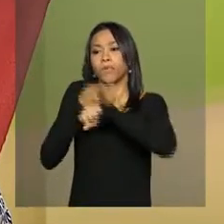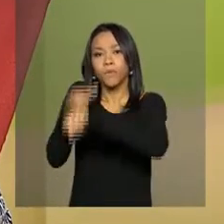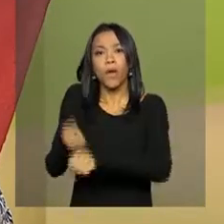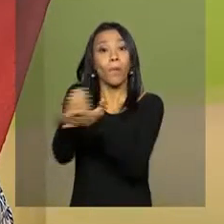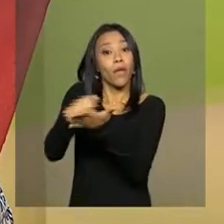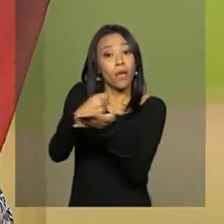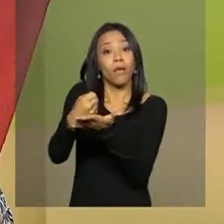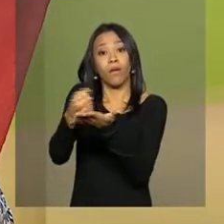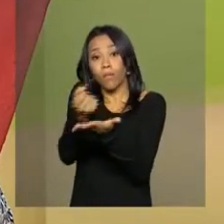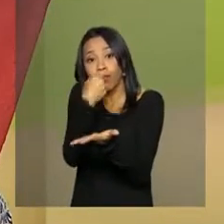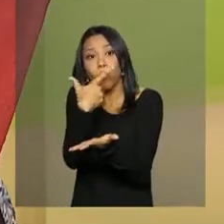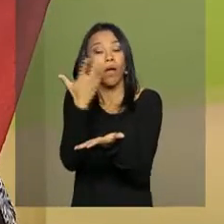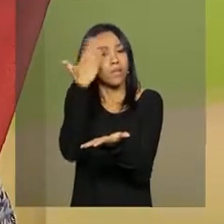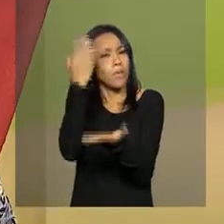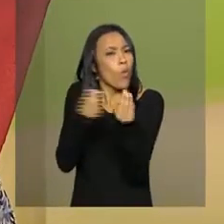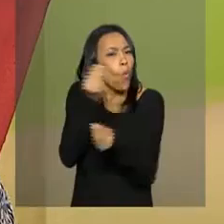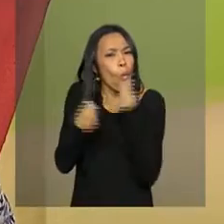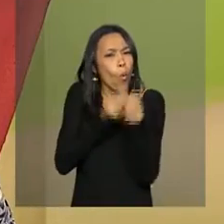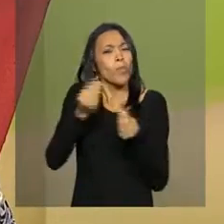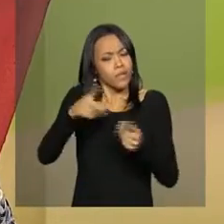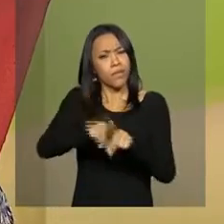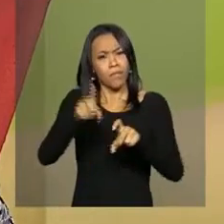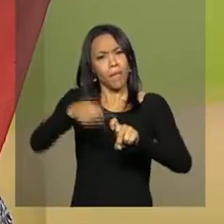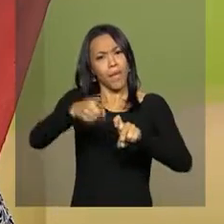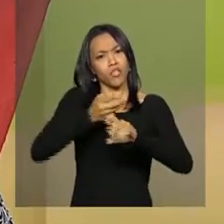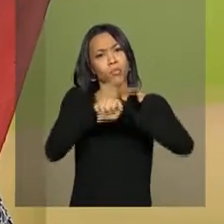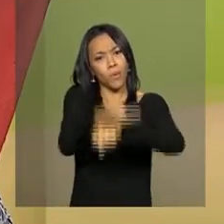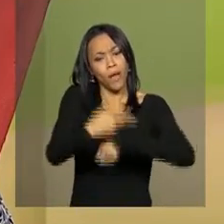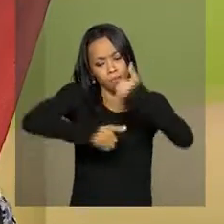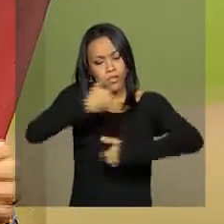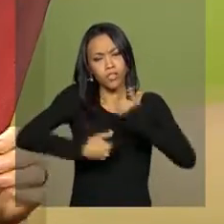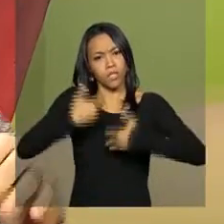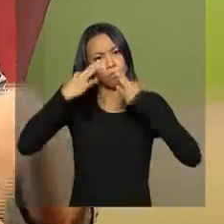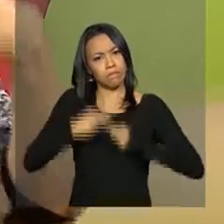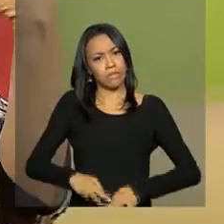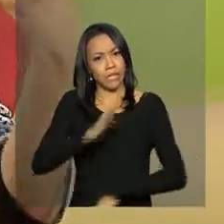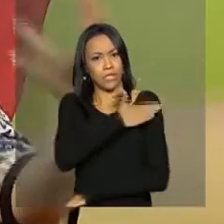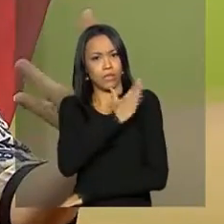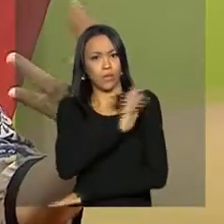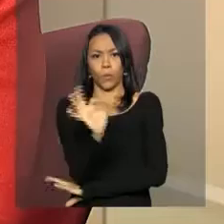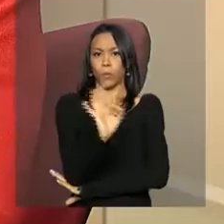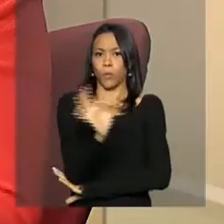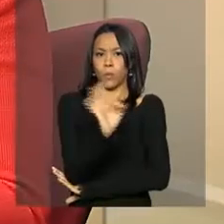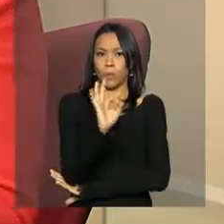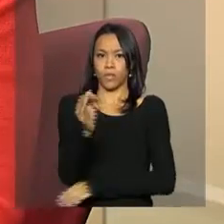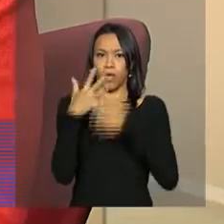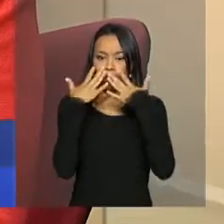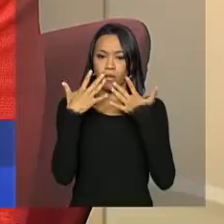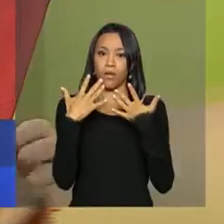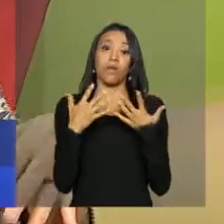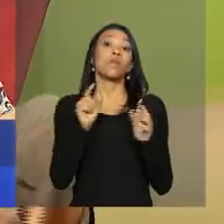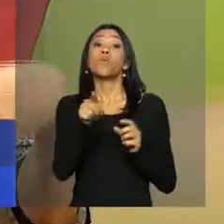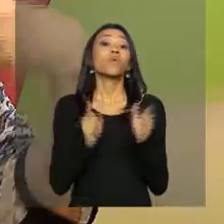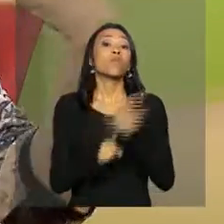atendida é é com dignidade com respeito sem discriminação sem ser revitalizada que estão prevendo o